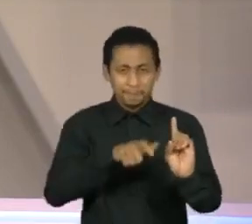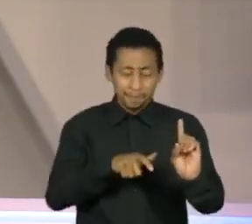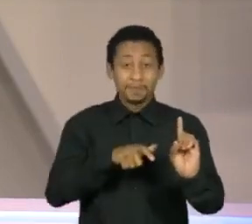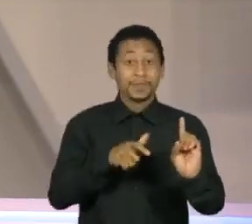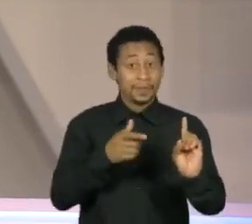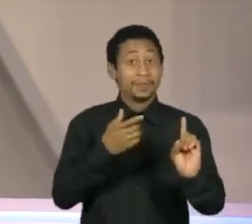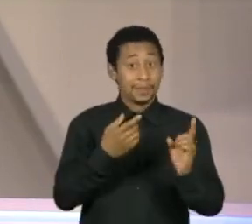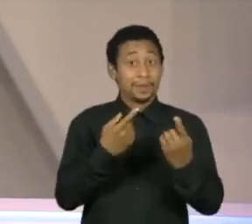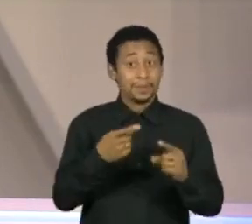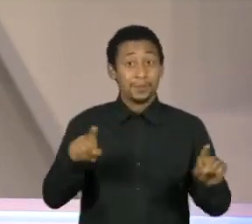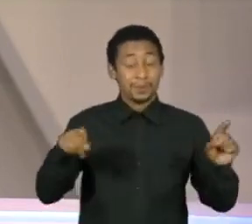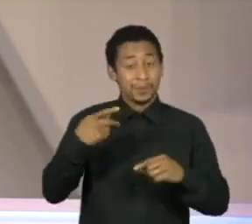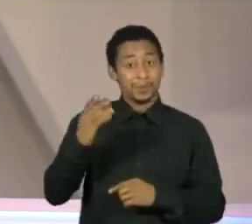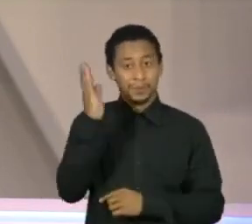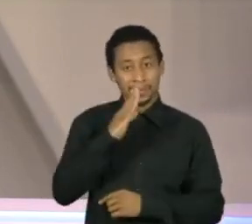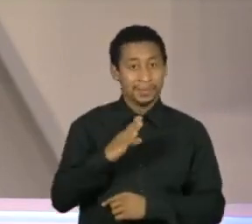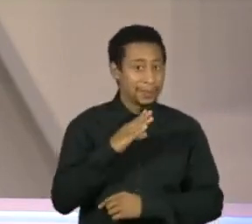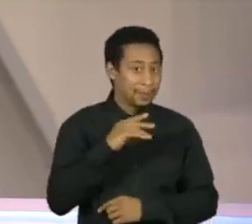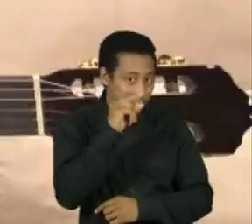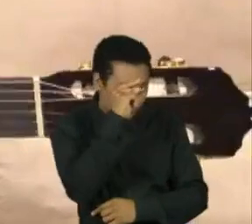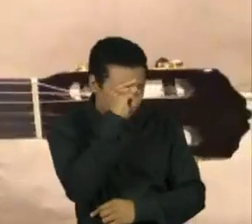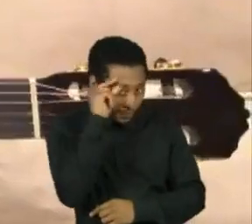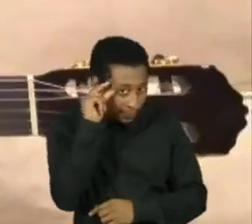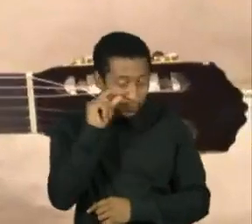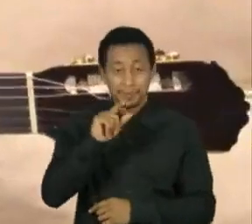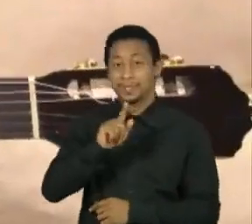música brasileira, Gilberto Gil.